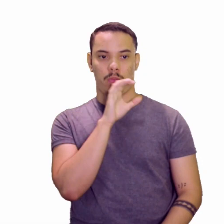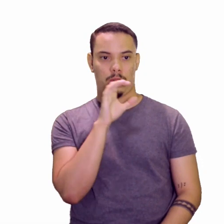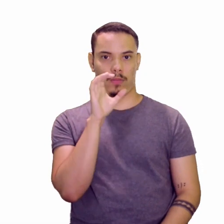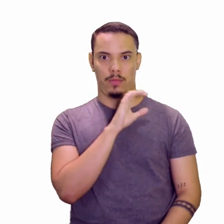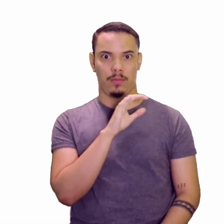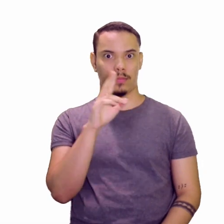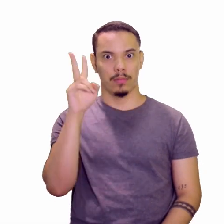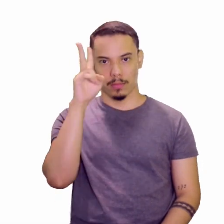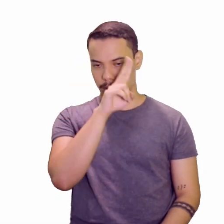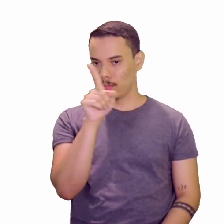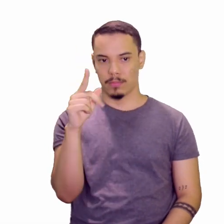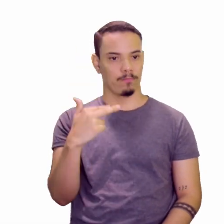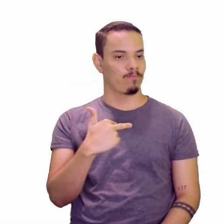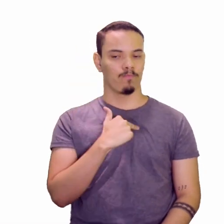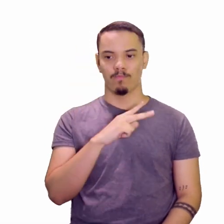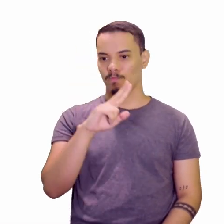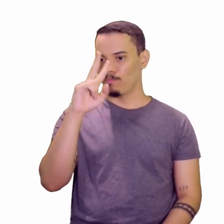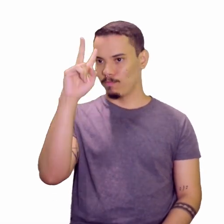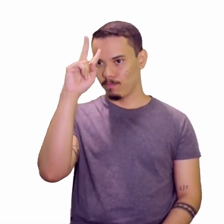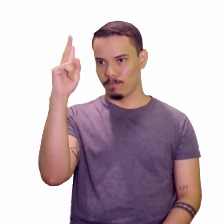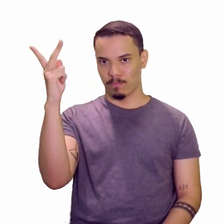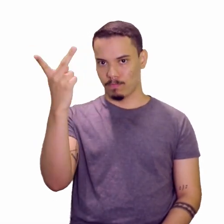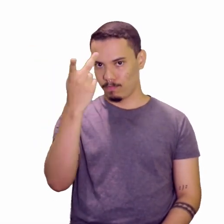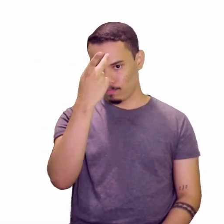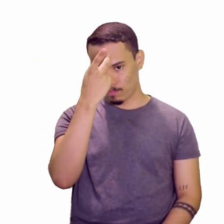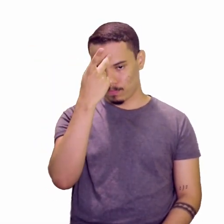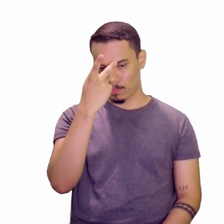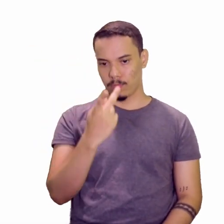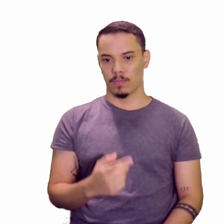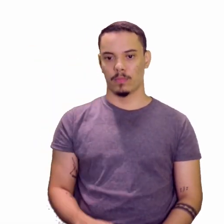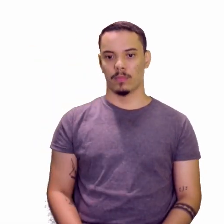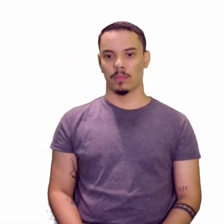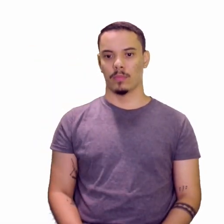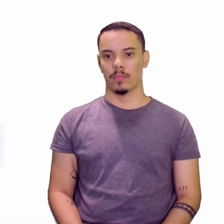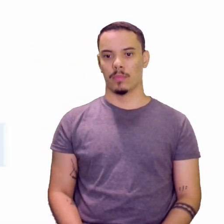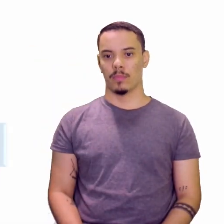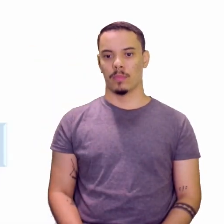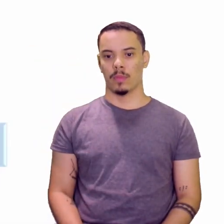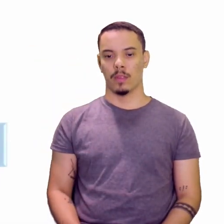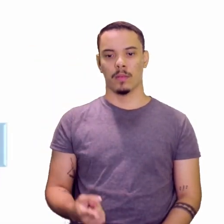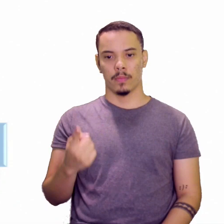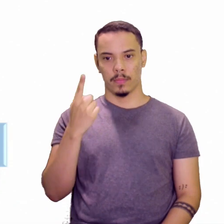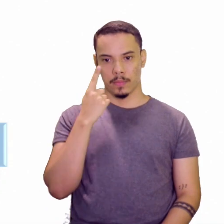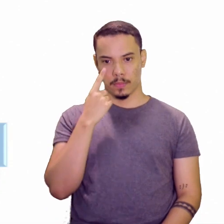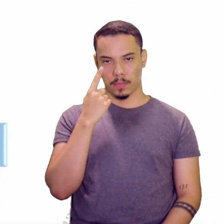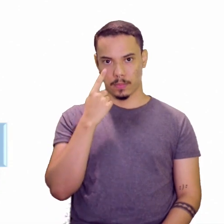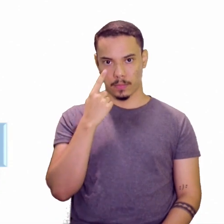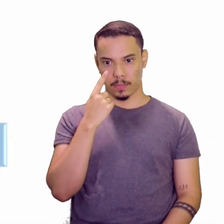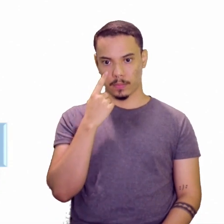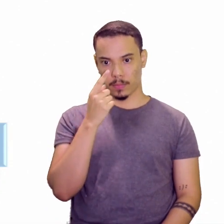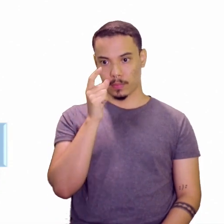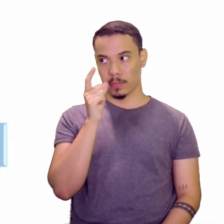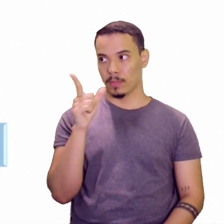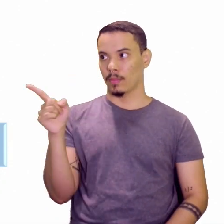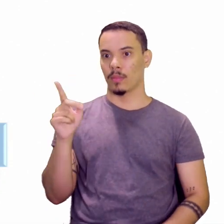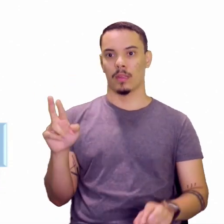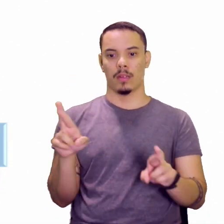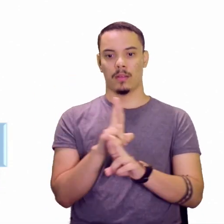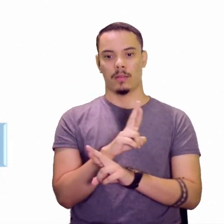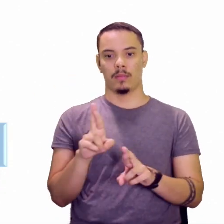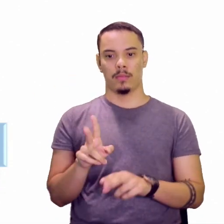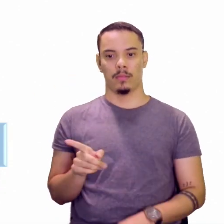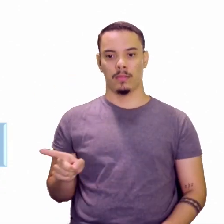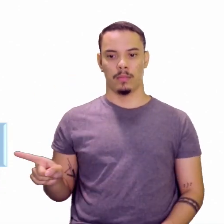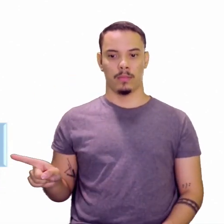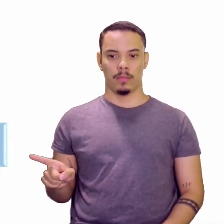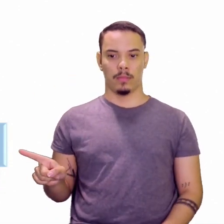que a velocidade média, no caso aqui, tá, pessoal? Vamos lembrar, ó. A velocidade média é a relação da distância